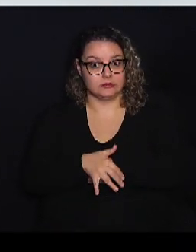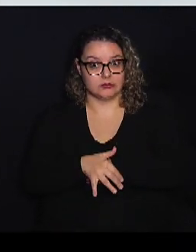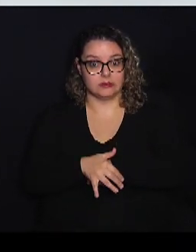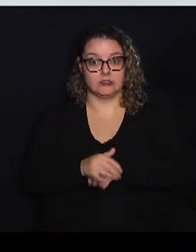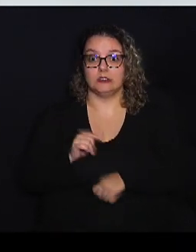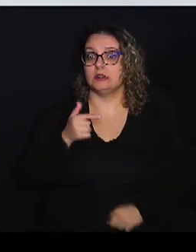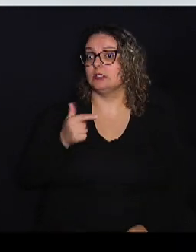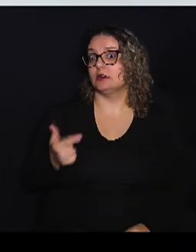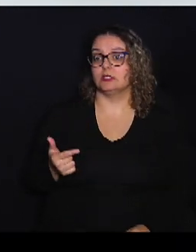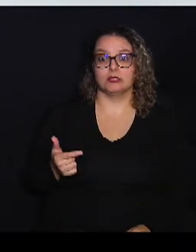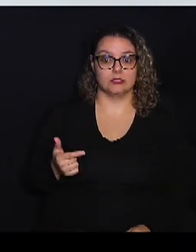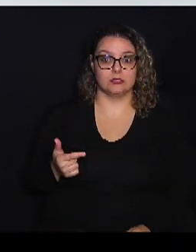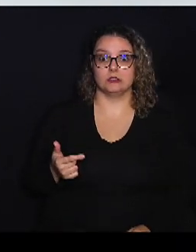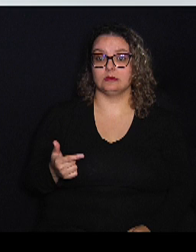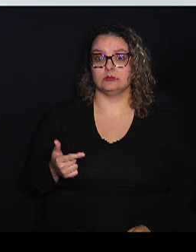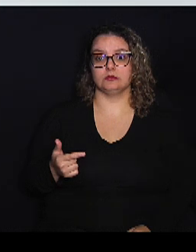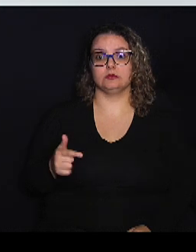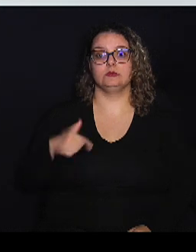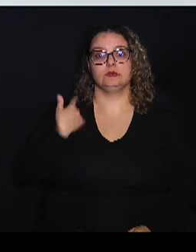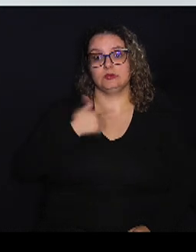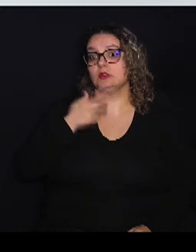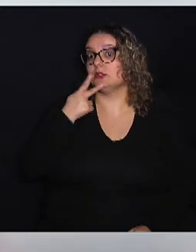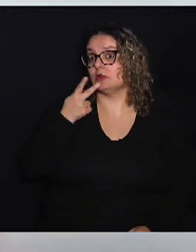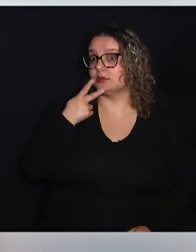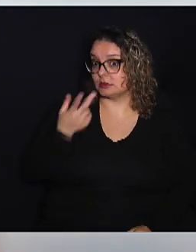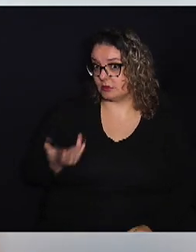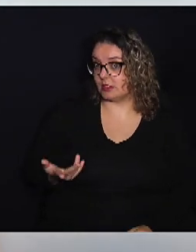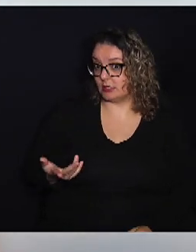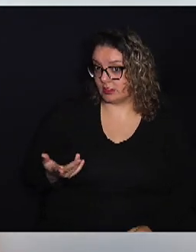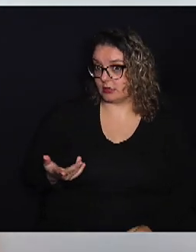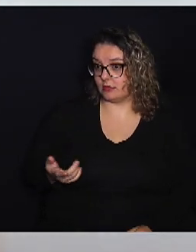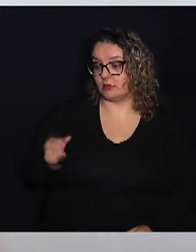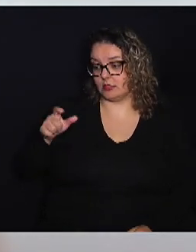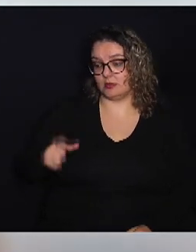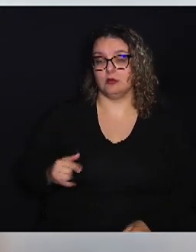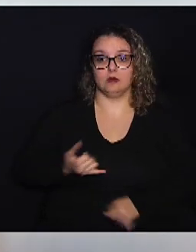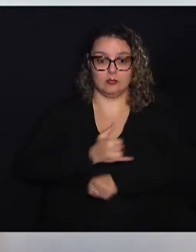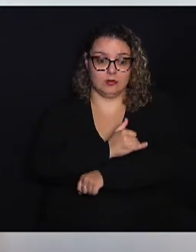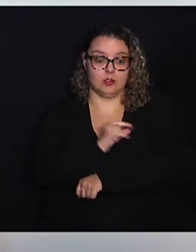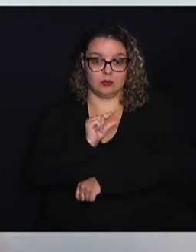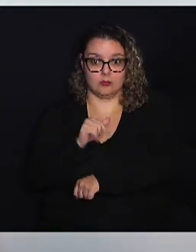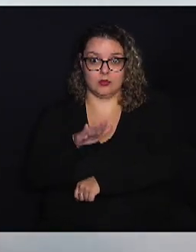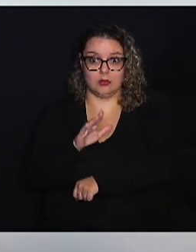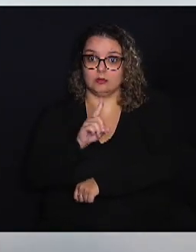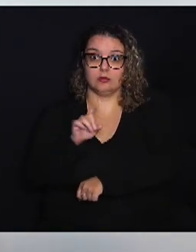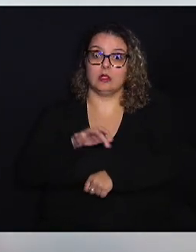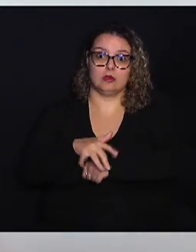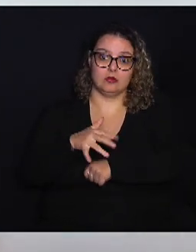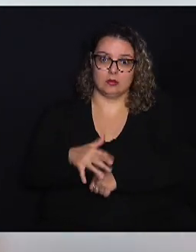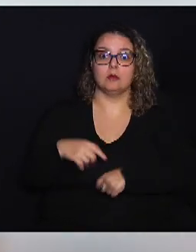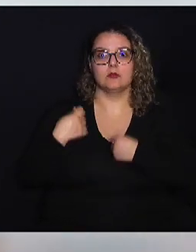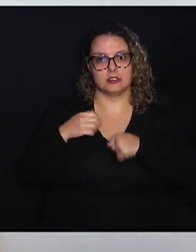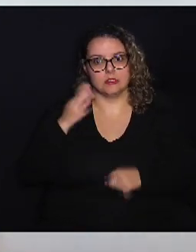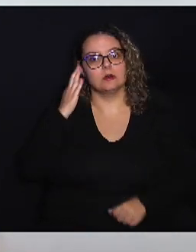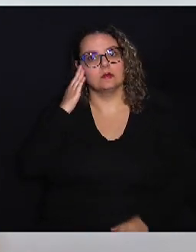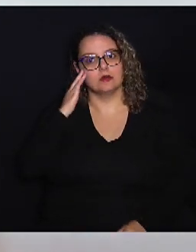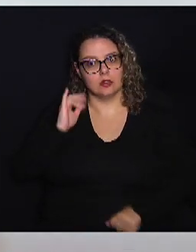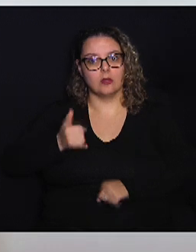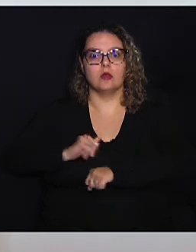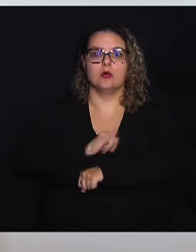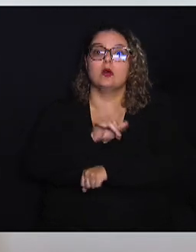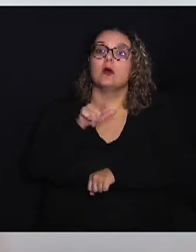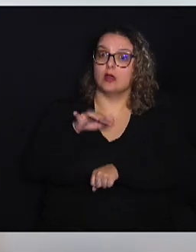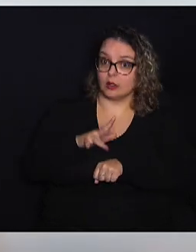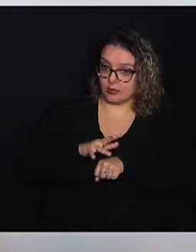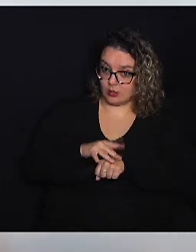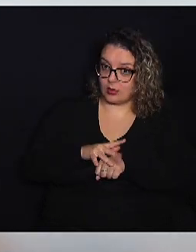tem jeito de nós dizermos que uma pessoa que está sobrepeso, ela não é inflamada. A gente tem que entender que a obesidade é uma